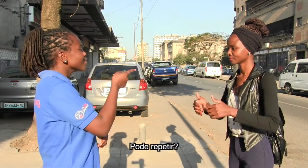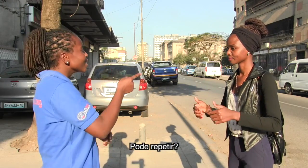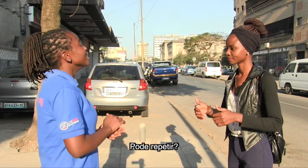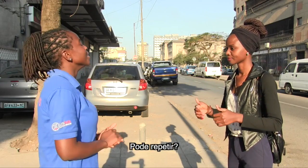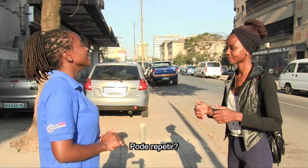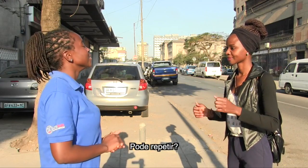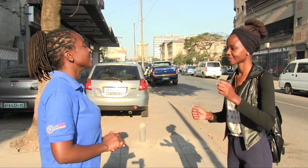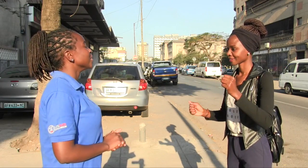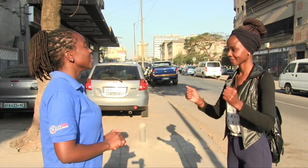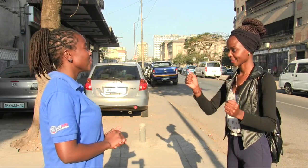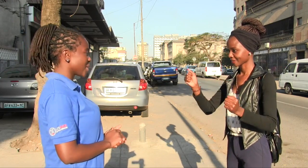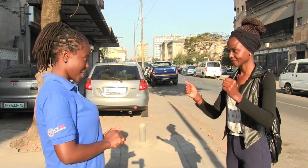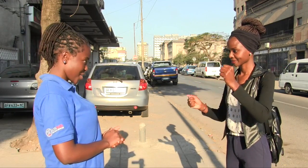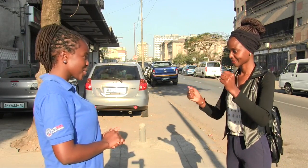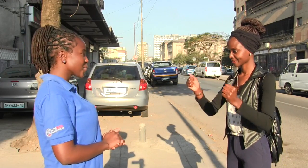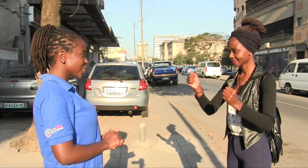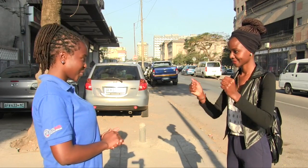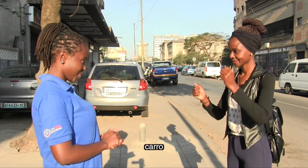Pode repetir?